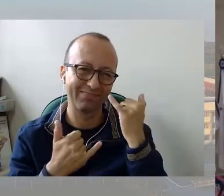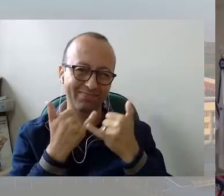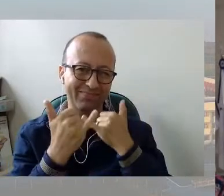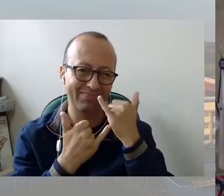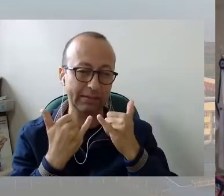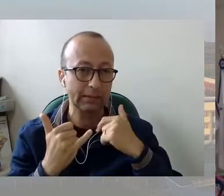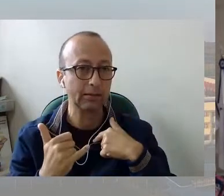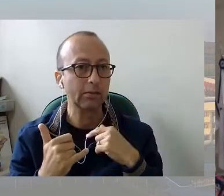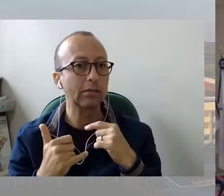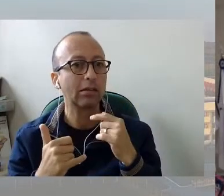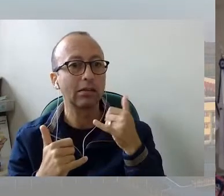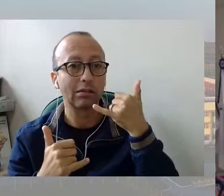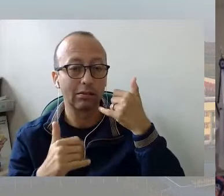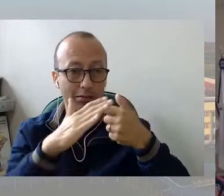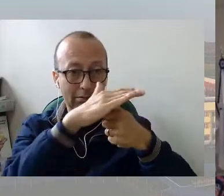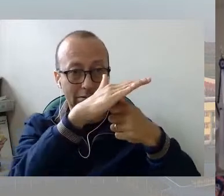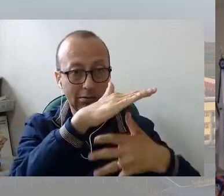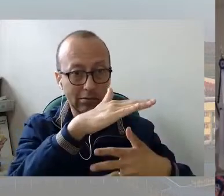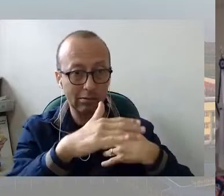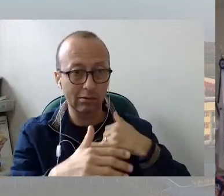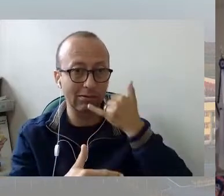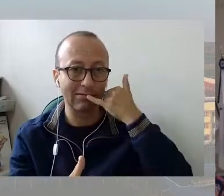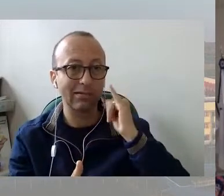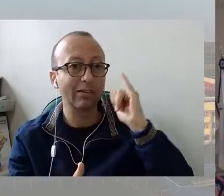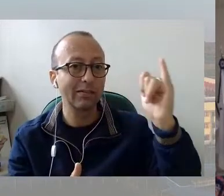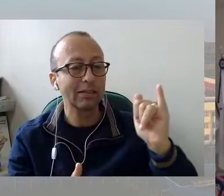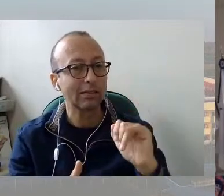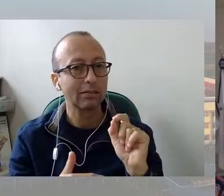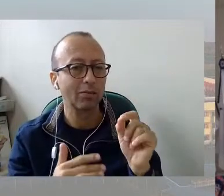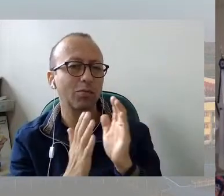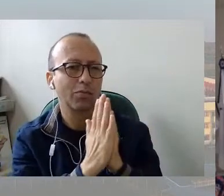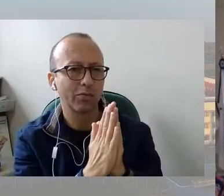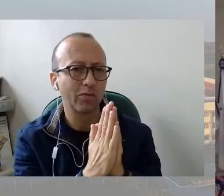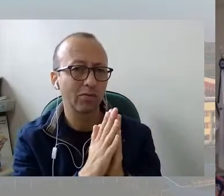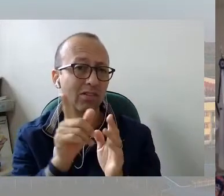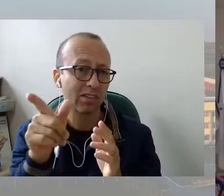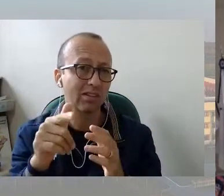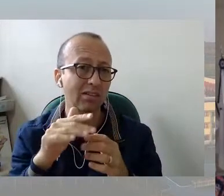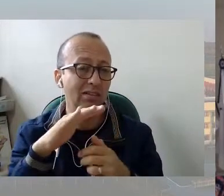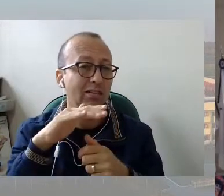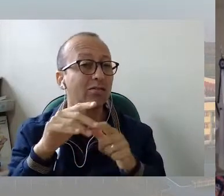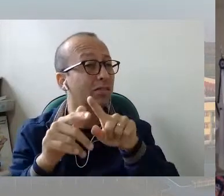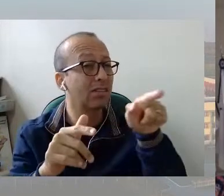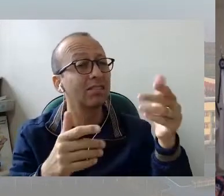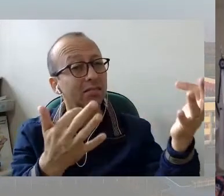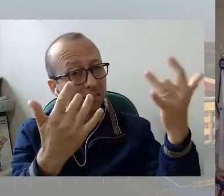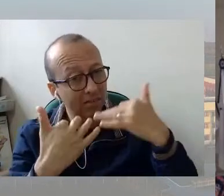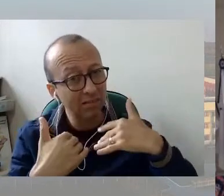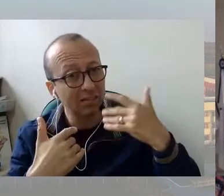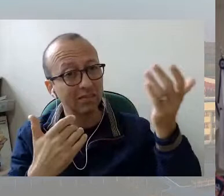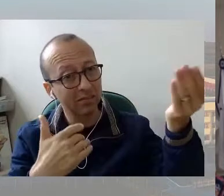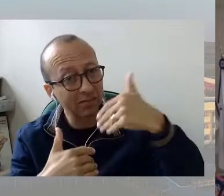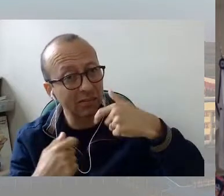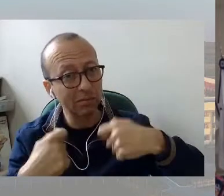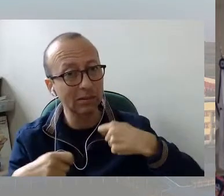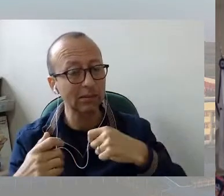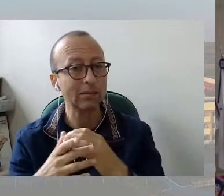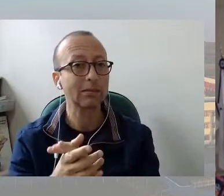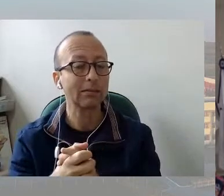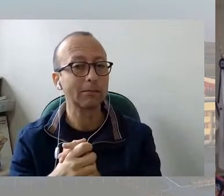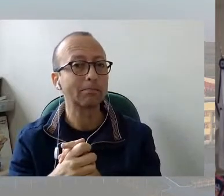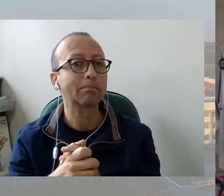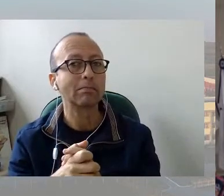para um pró-reitor dizendo, por favor, né, nós precisamos da presença de vocês aqui. Então, acho assim que é toda